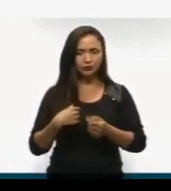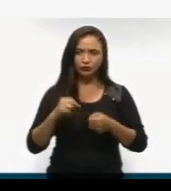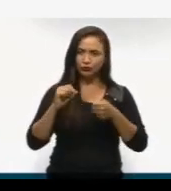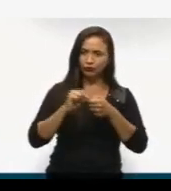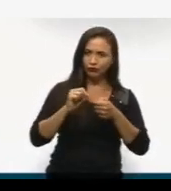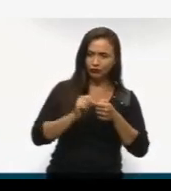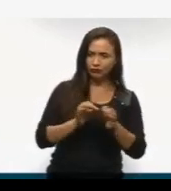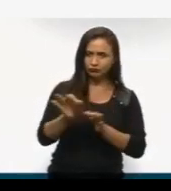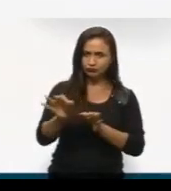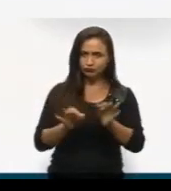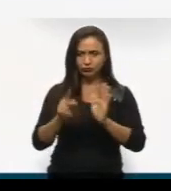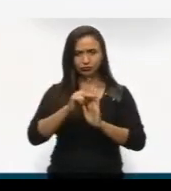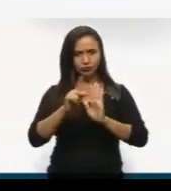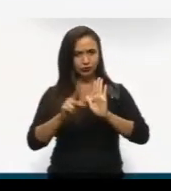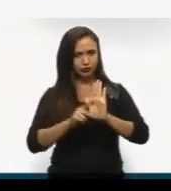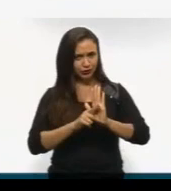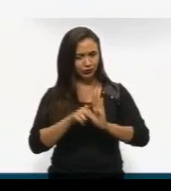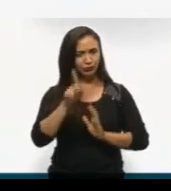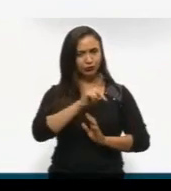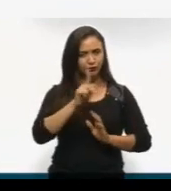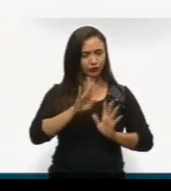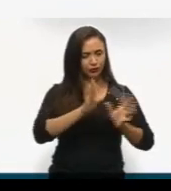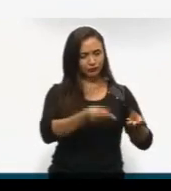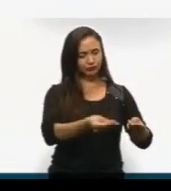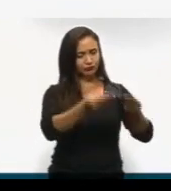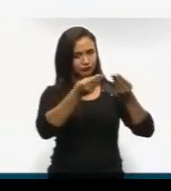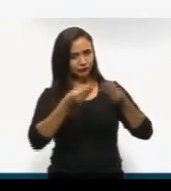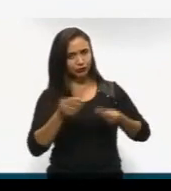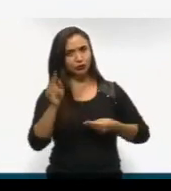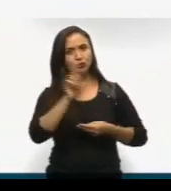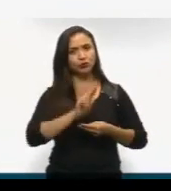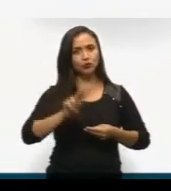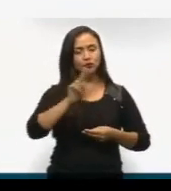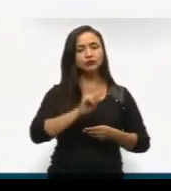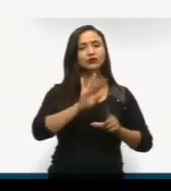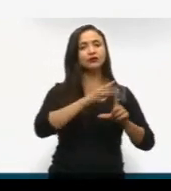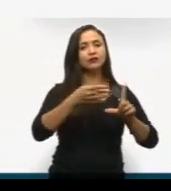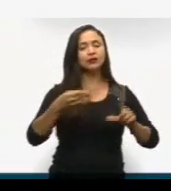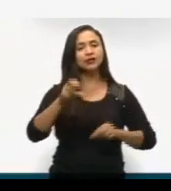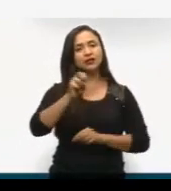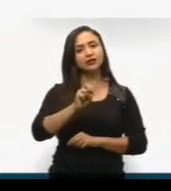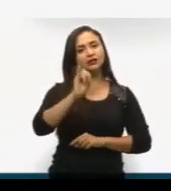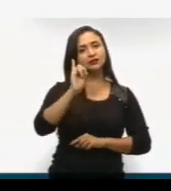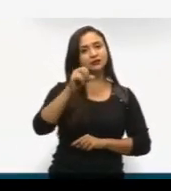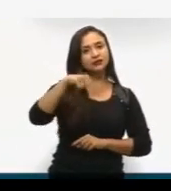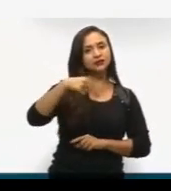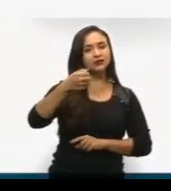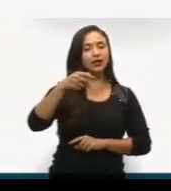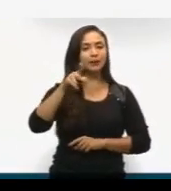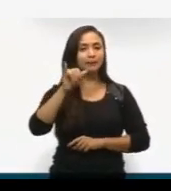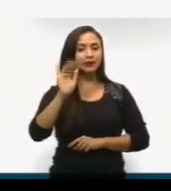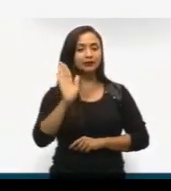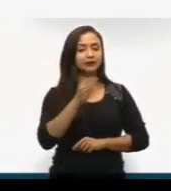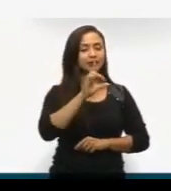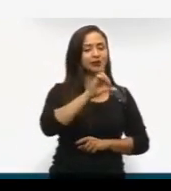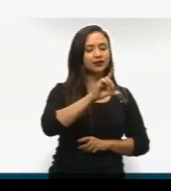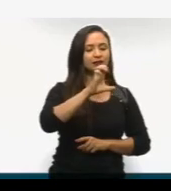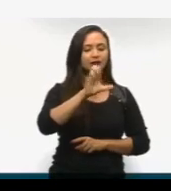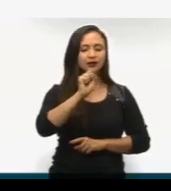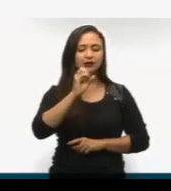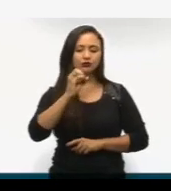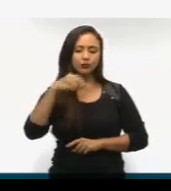orçamento do projeto fornecido pelo professor utilizando da tabela SINAP desonerada,